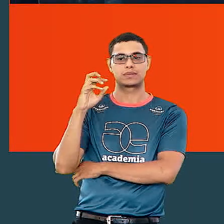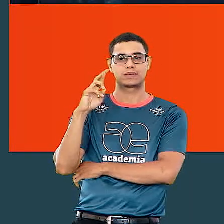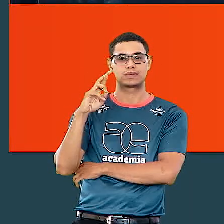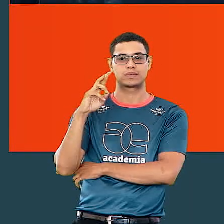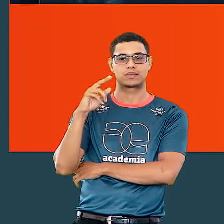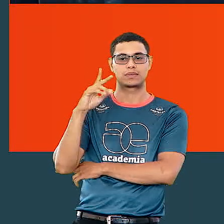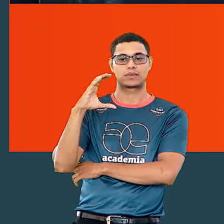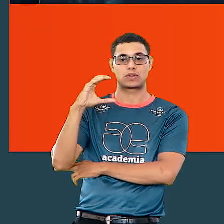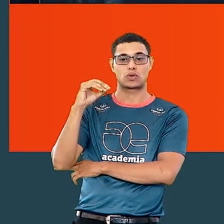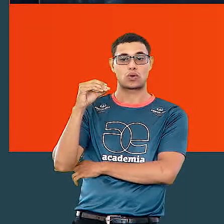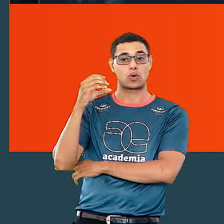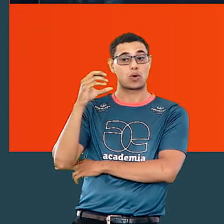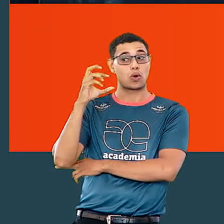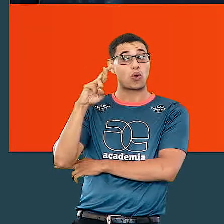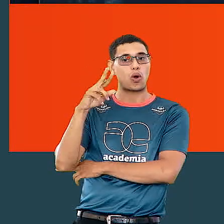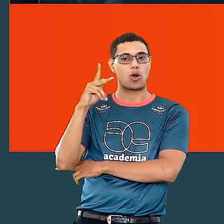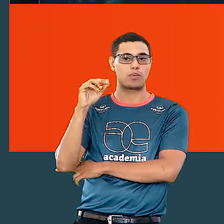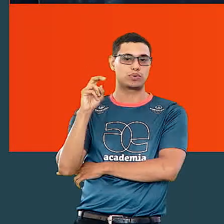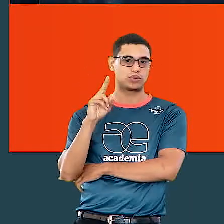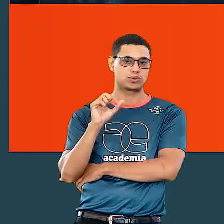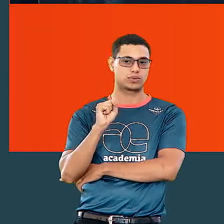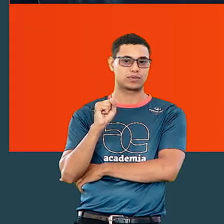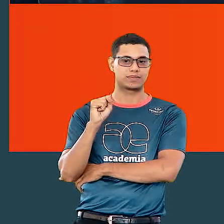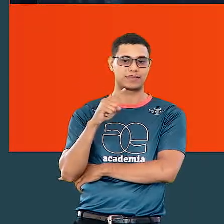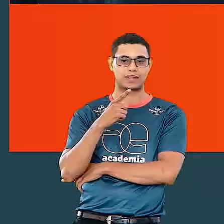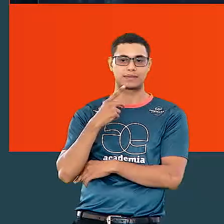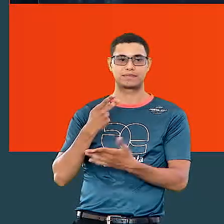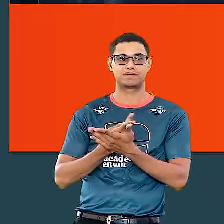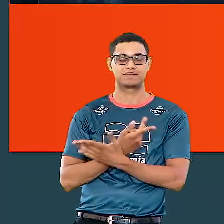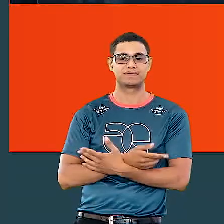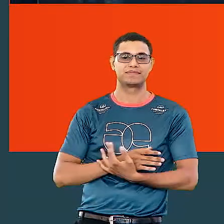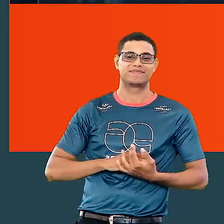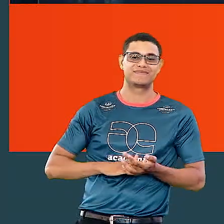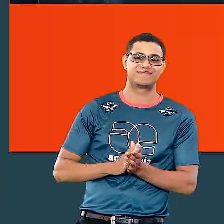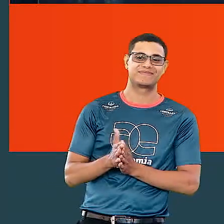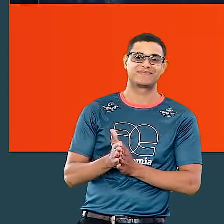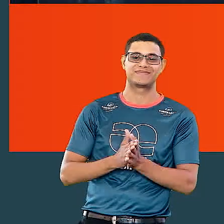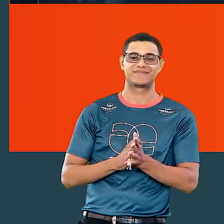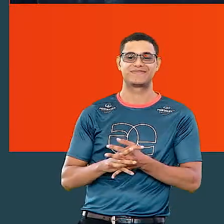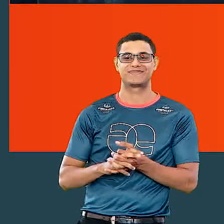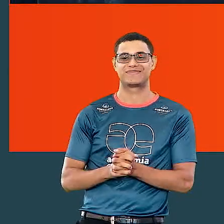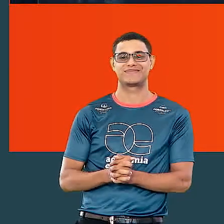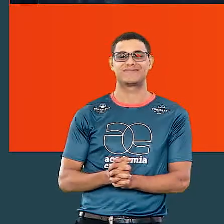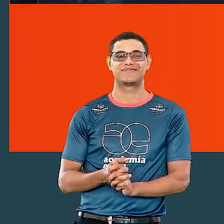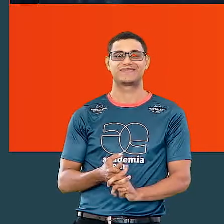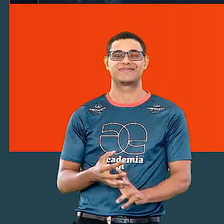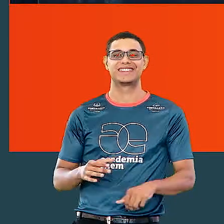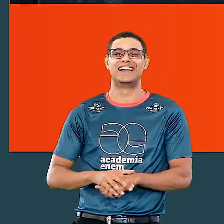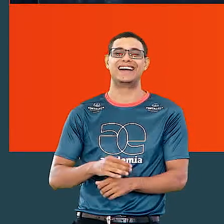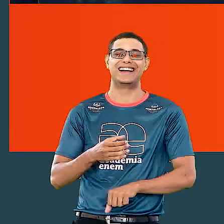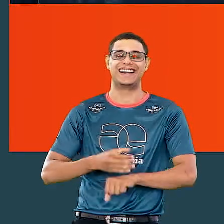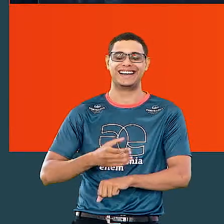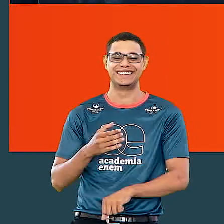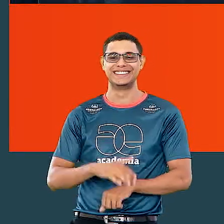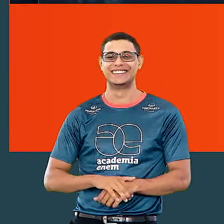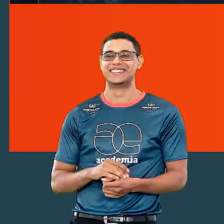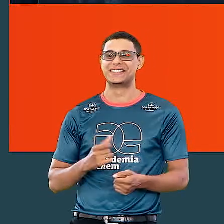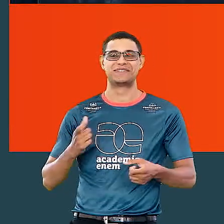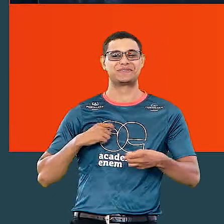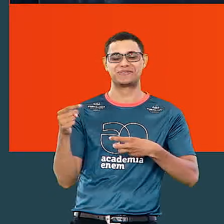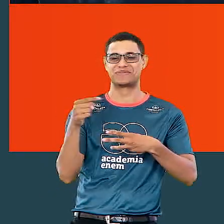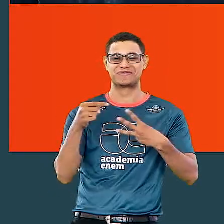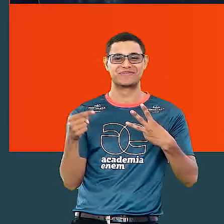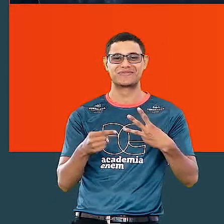o seu réu primário. Habeas corpus é o direito de você responder em liberdade. Beleza? Direito de responder em liberdade. Então essas 3 coisas